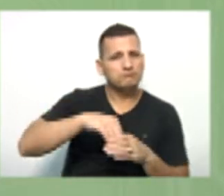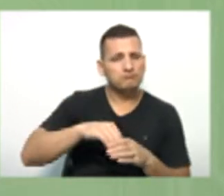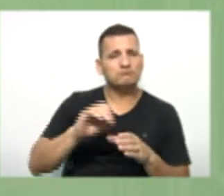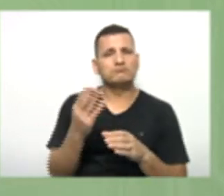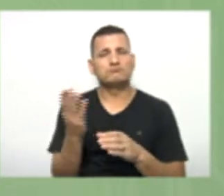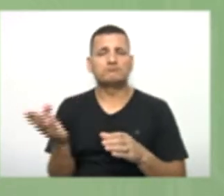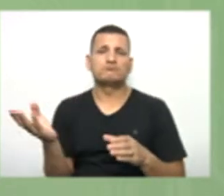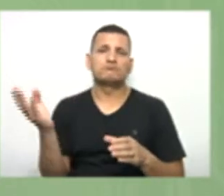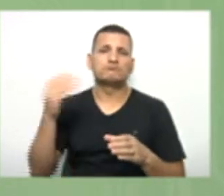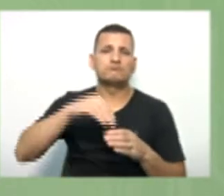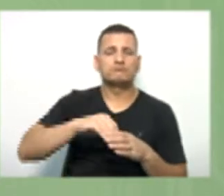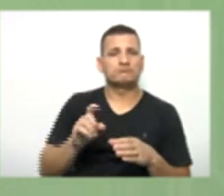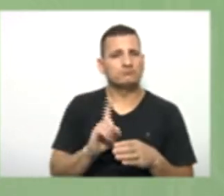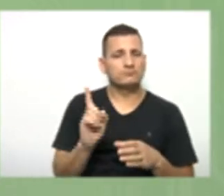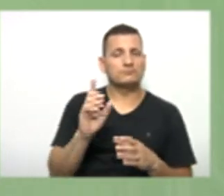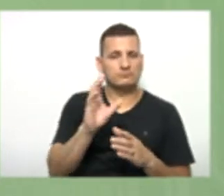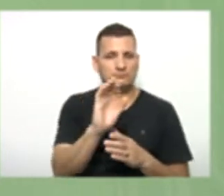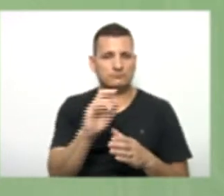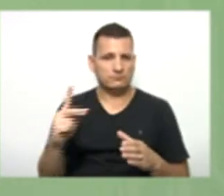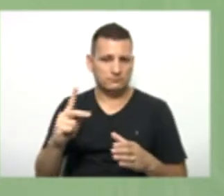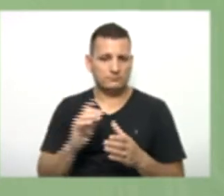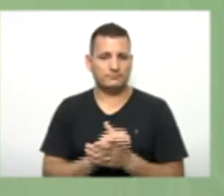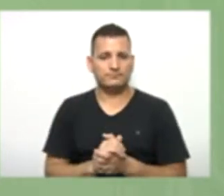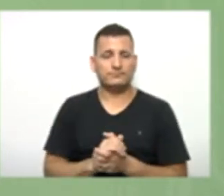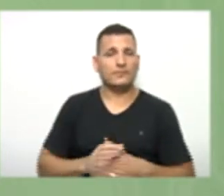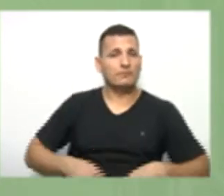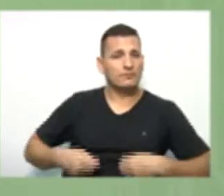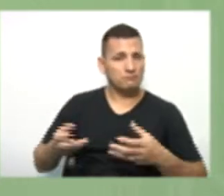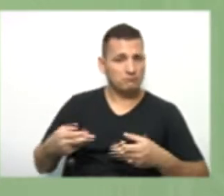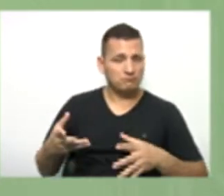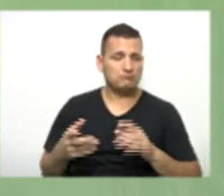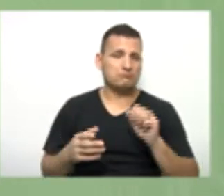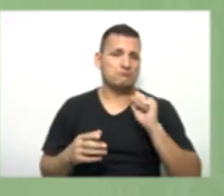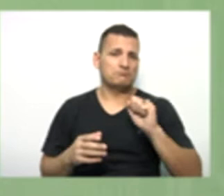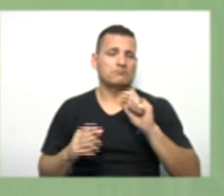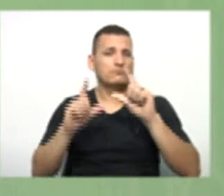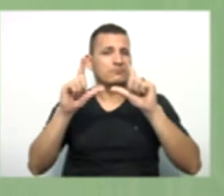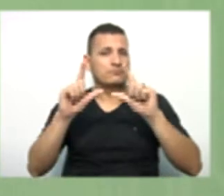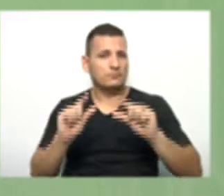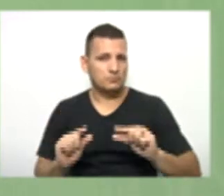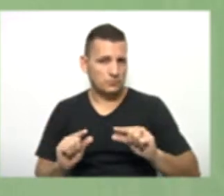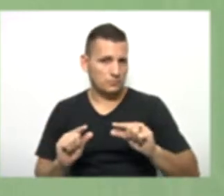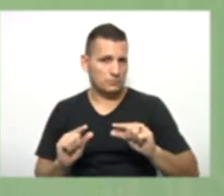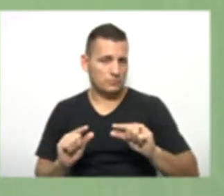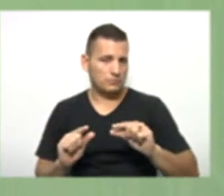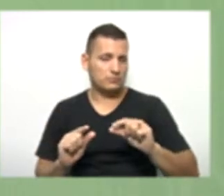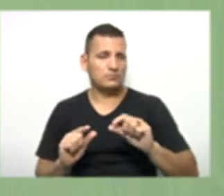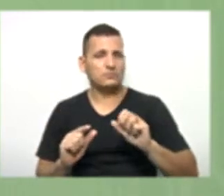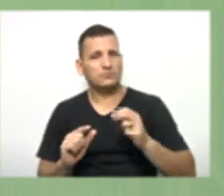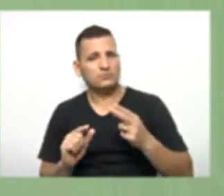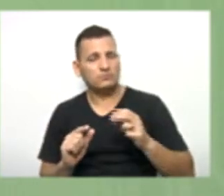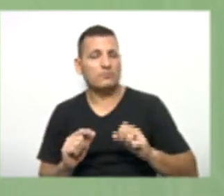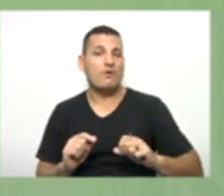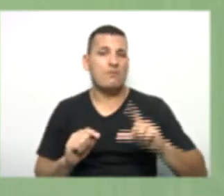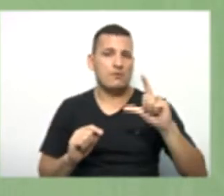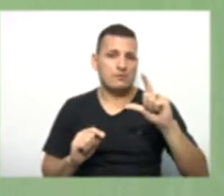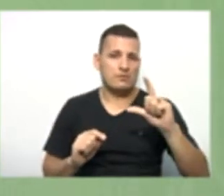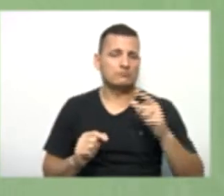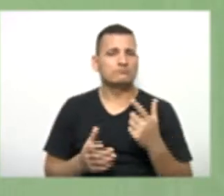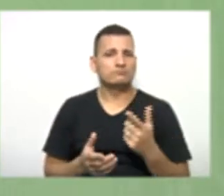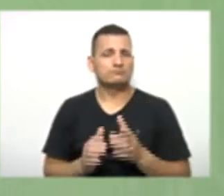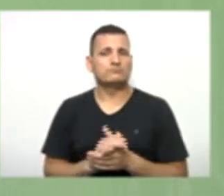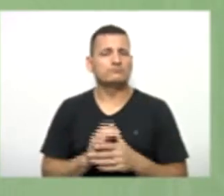As despesas podem diminuir o ativo e ou aumentar o passivo. Por que